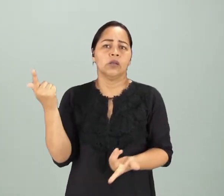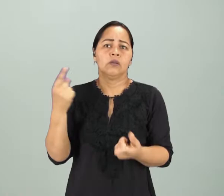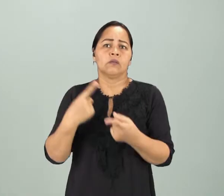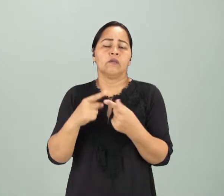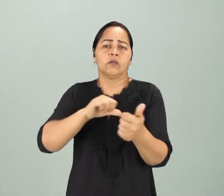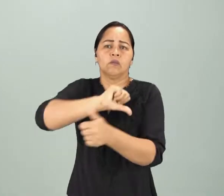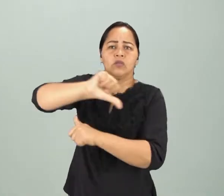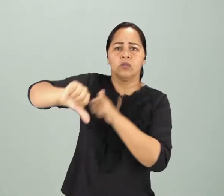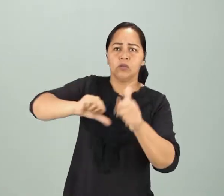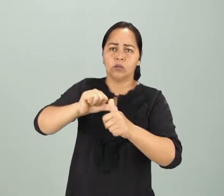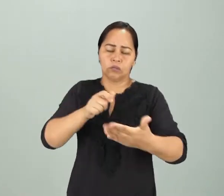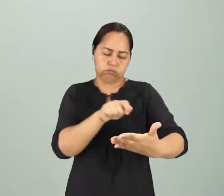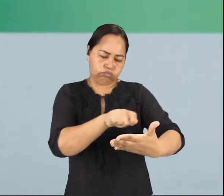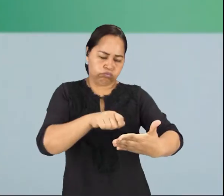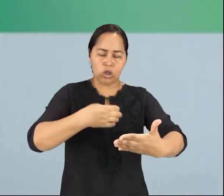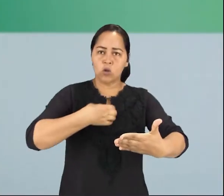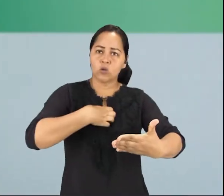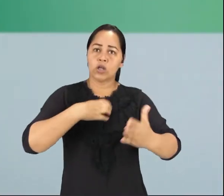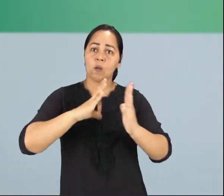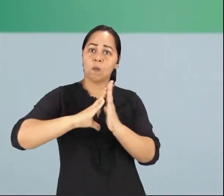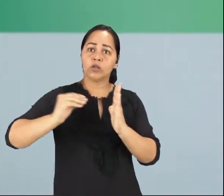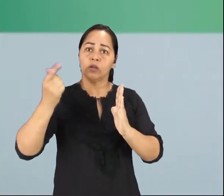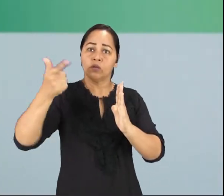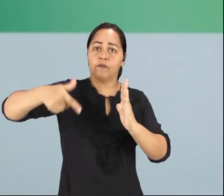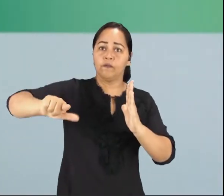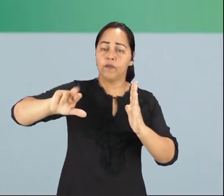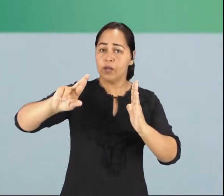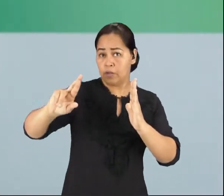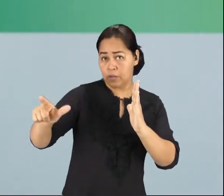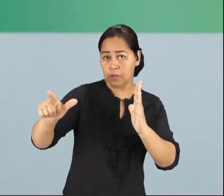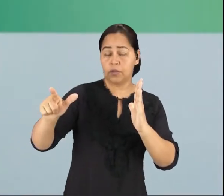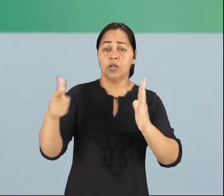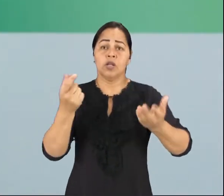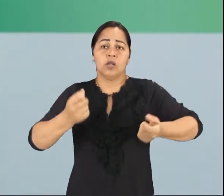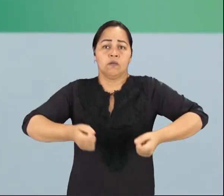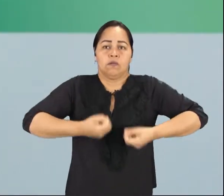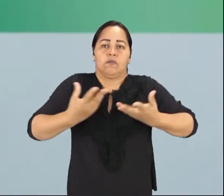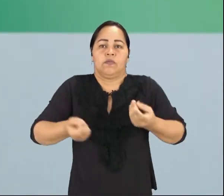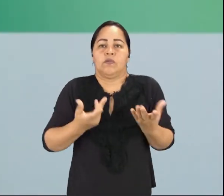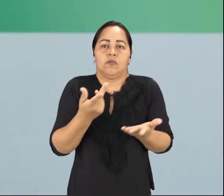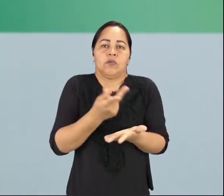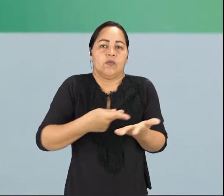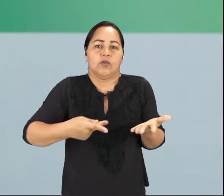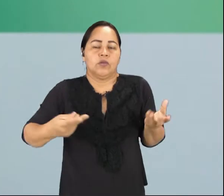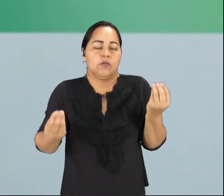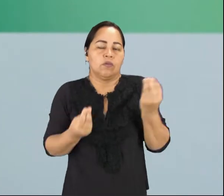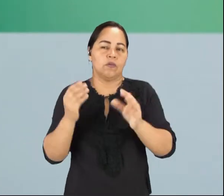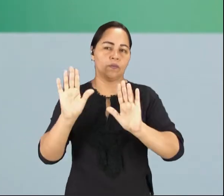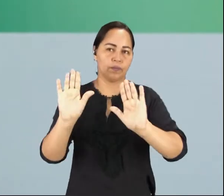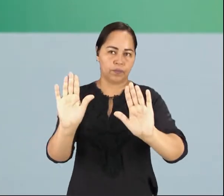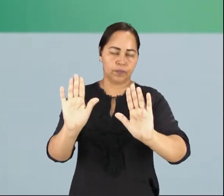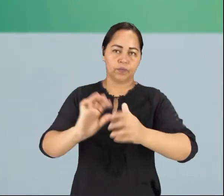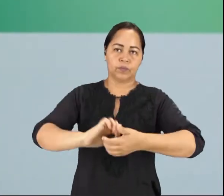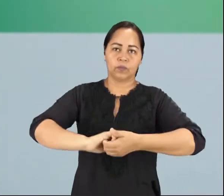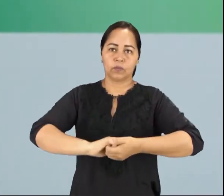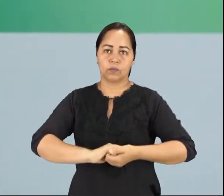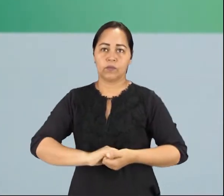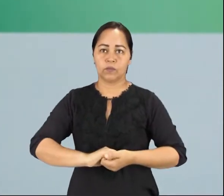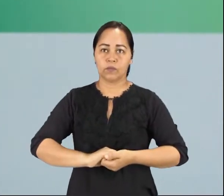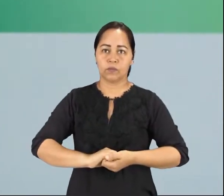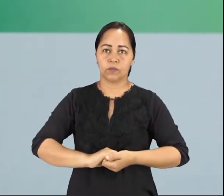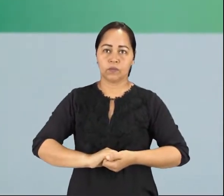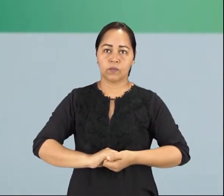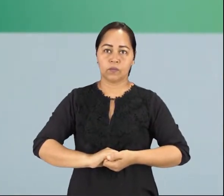em seu estilo de escrever? O que foi que causou essa mudança em suas poesias? Bom, na aula passada nós falamos um